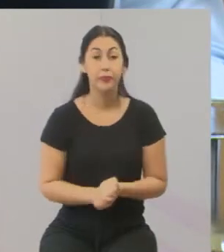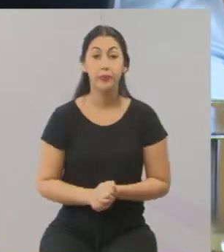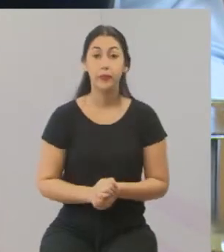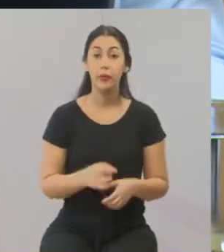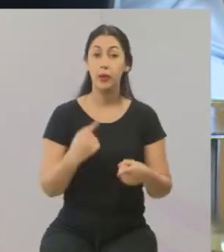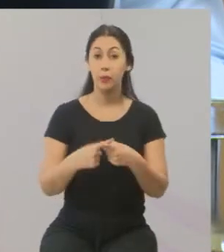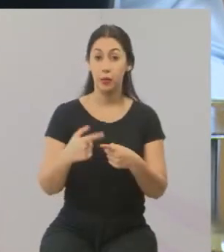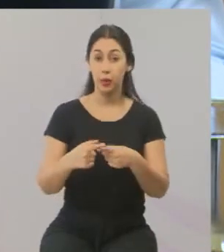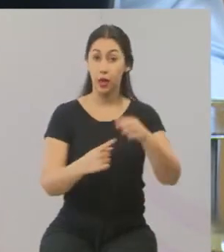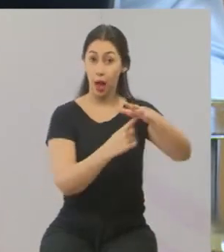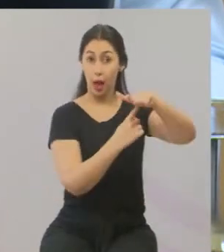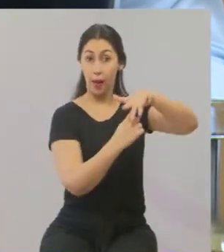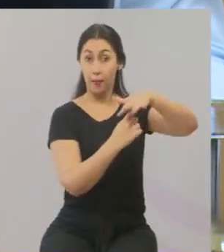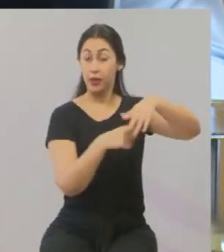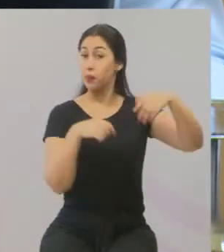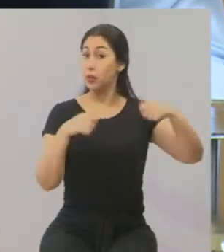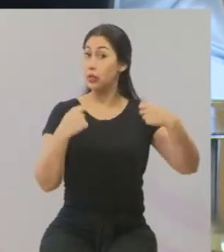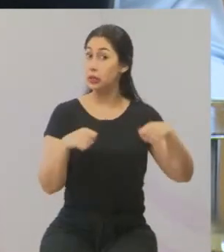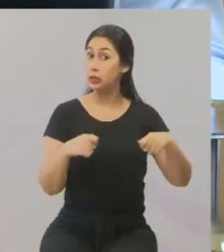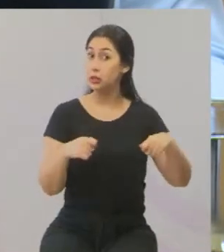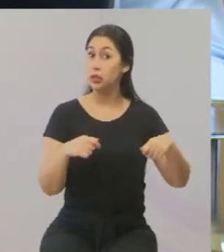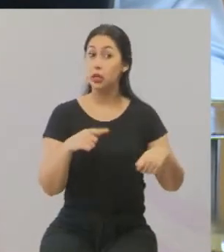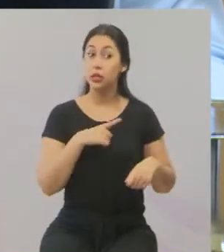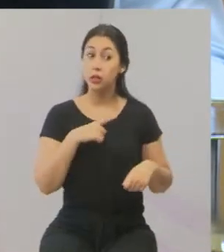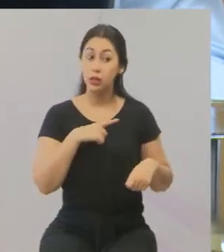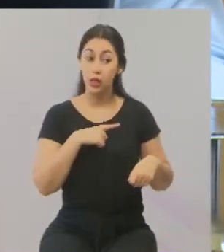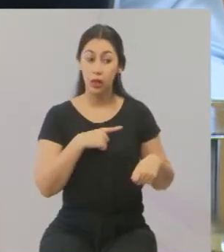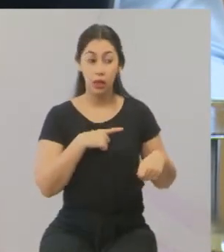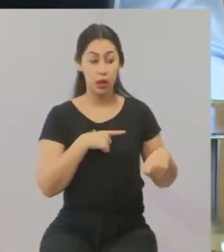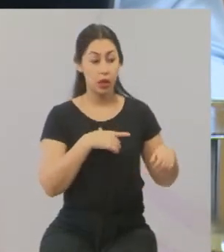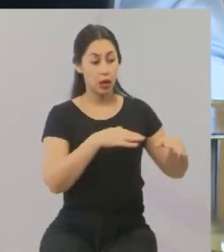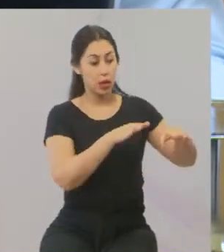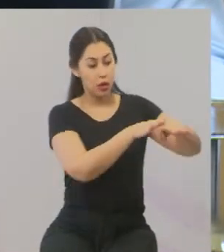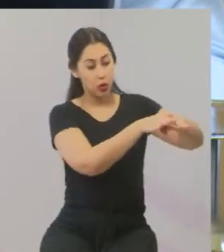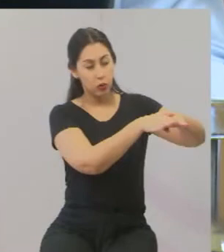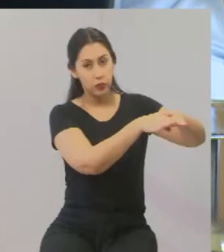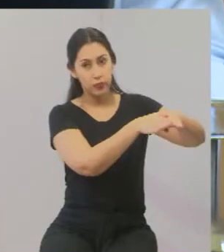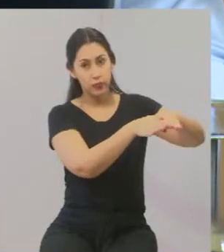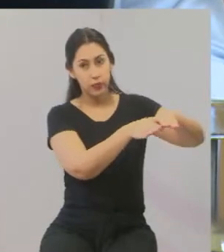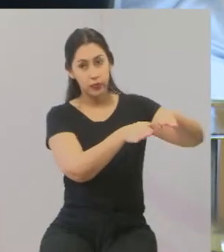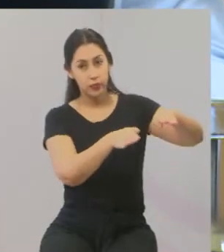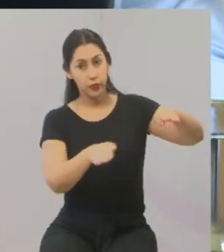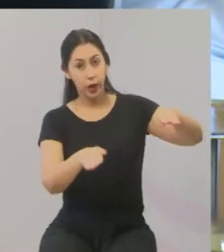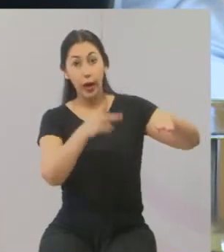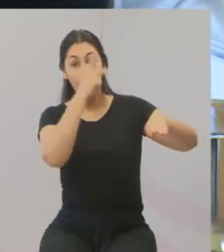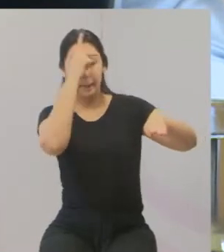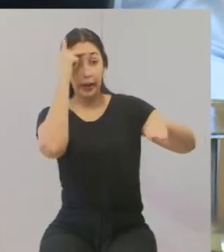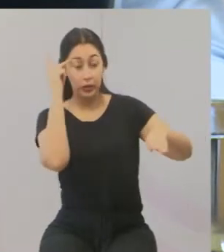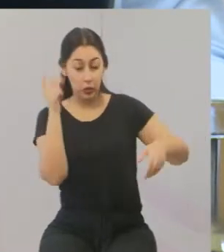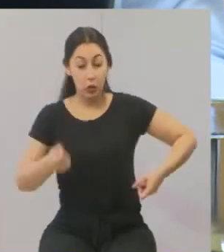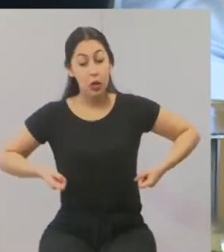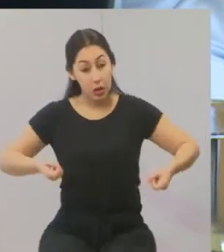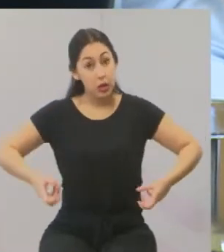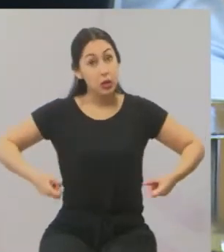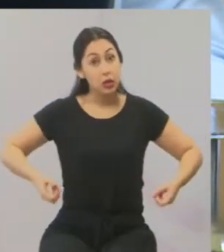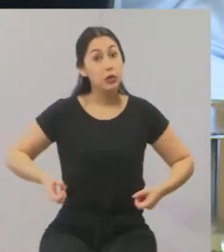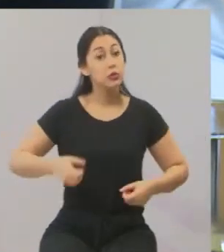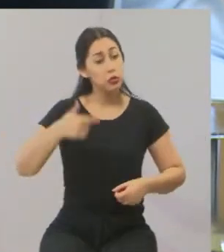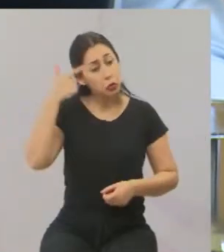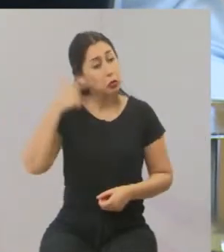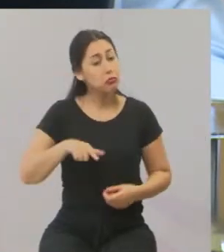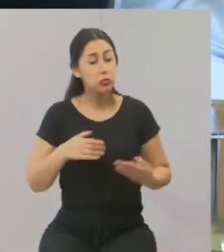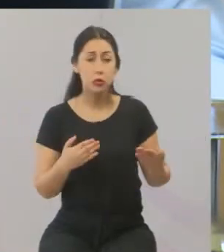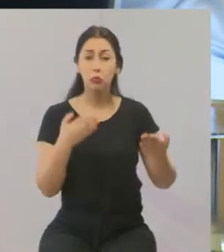Praça do Educador, pois há uma diferença do rebaixamento de um lado com o outro entre a guia e a sarjeta, medindo de